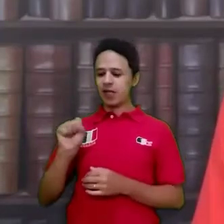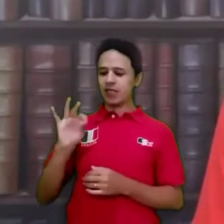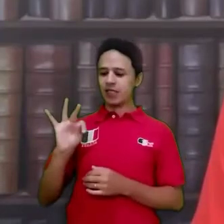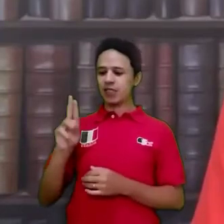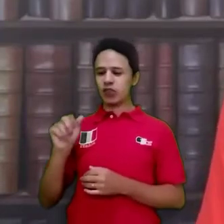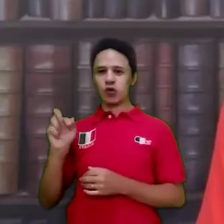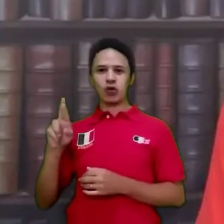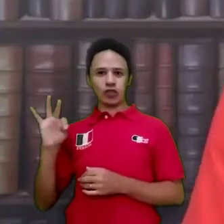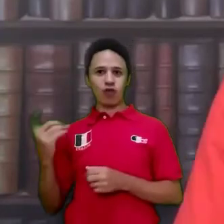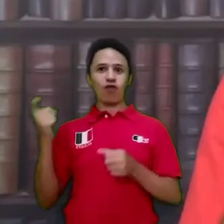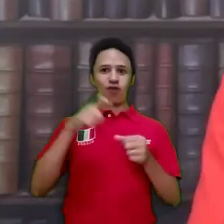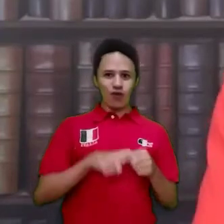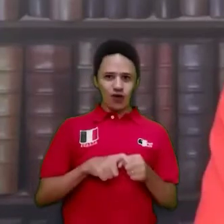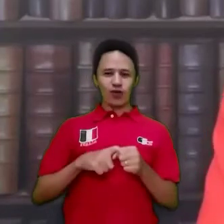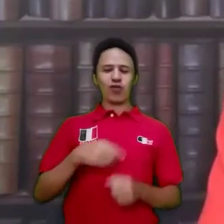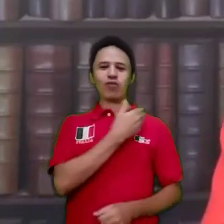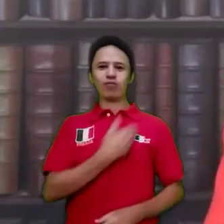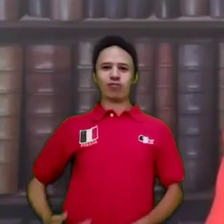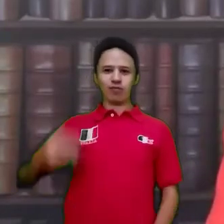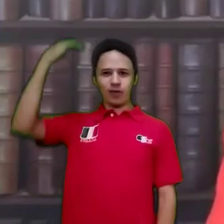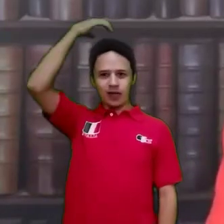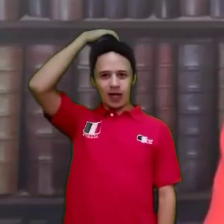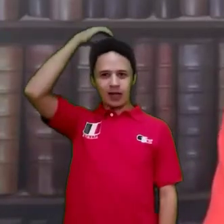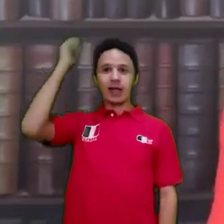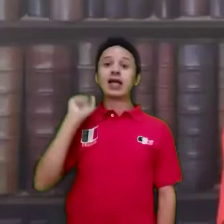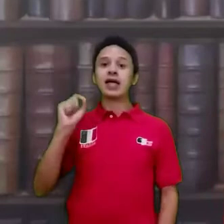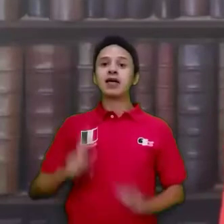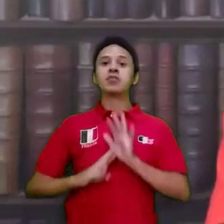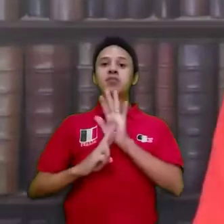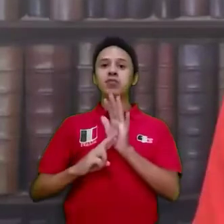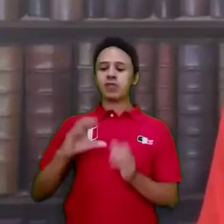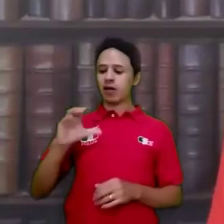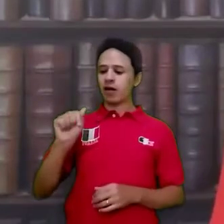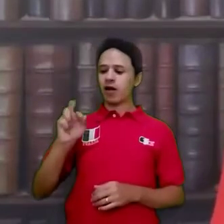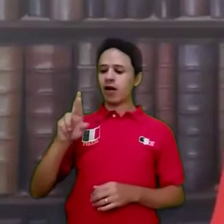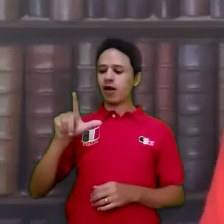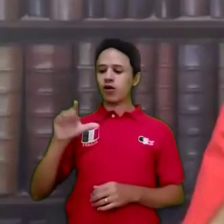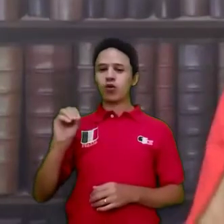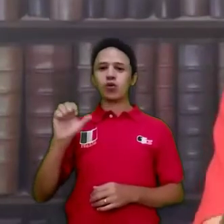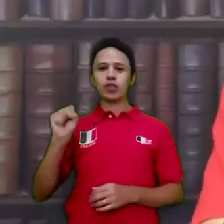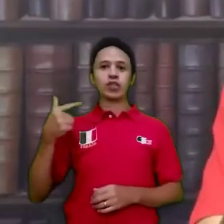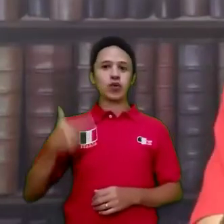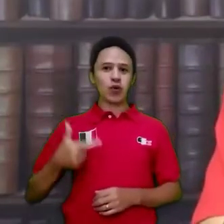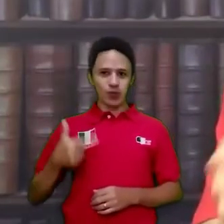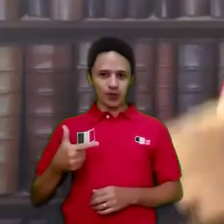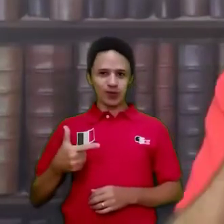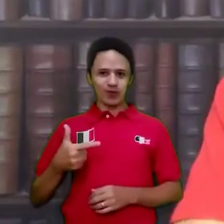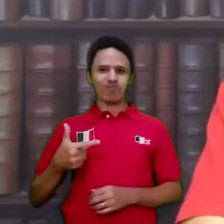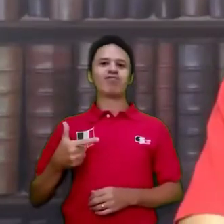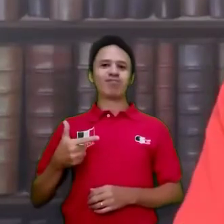de restauração monárquica, foi Carlos II, filho de Carlos I. Carlos